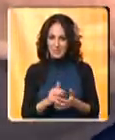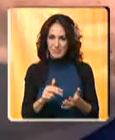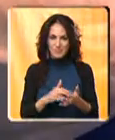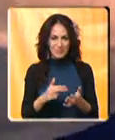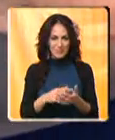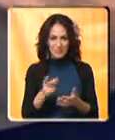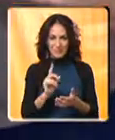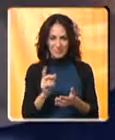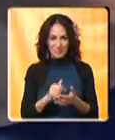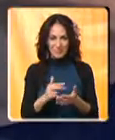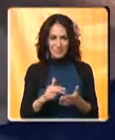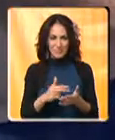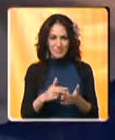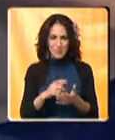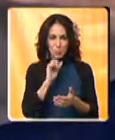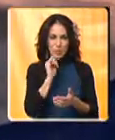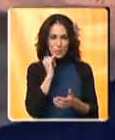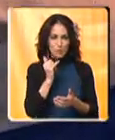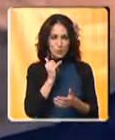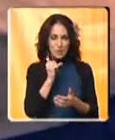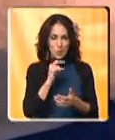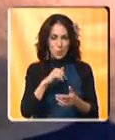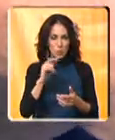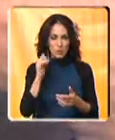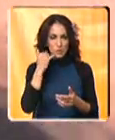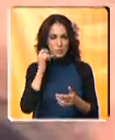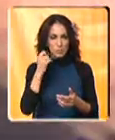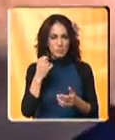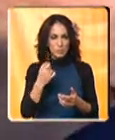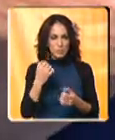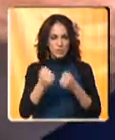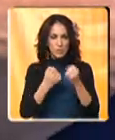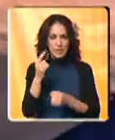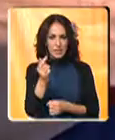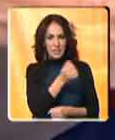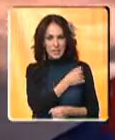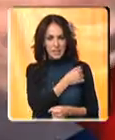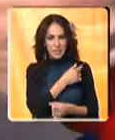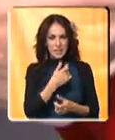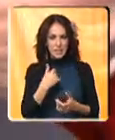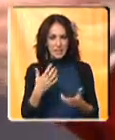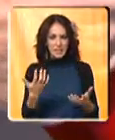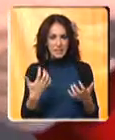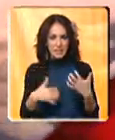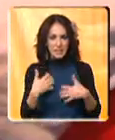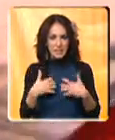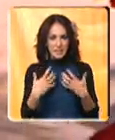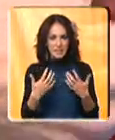Não estava nada. Estava à espera para aí que me telefonassem. Hoje acabou-se uma bateria, fui a correr a hora de almoço em casa. Estava mesmo.